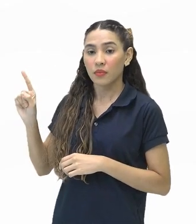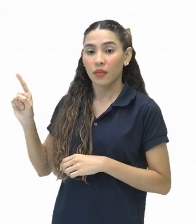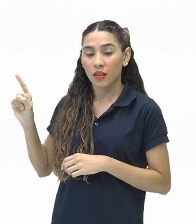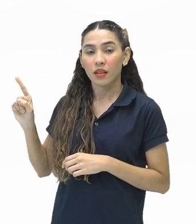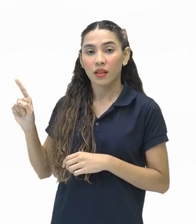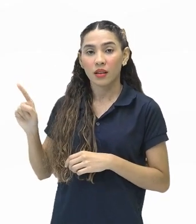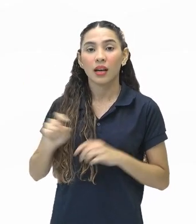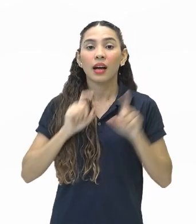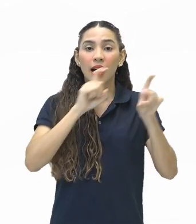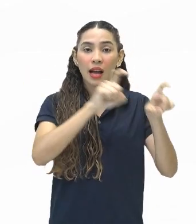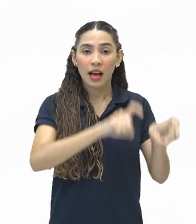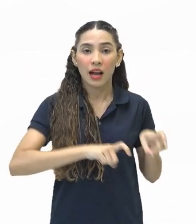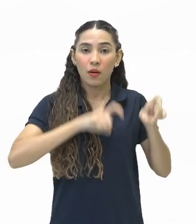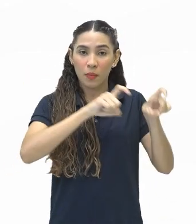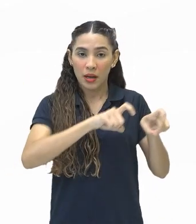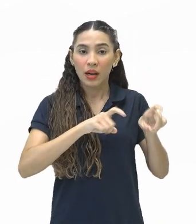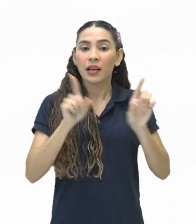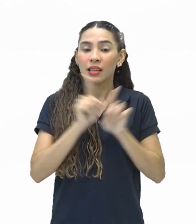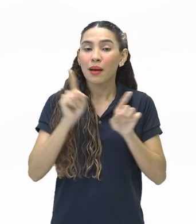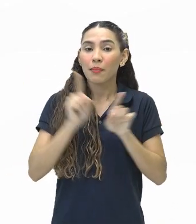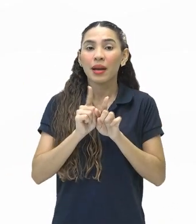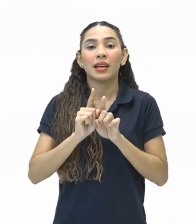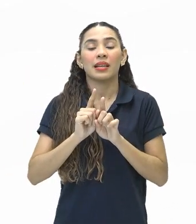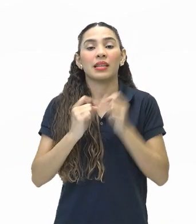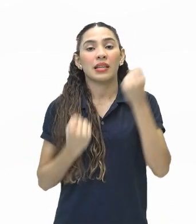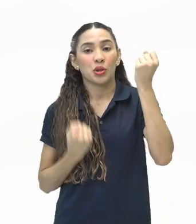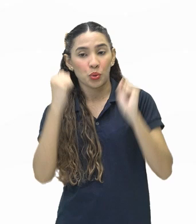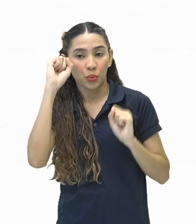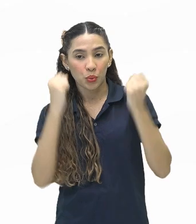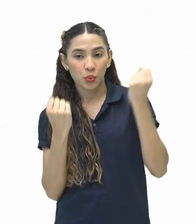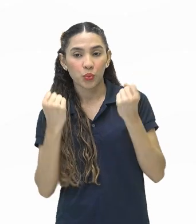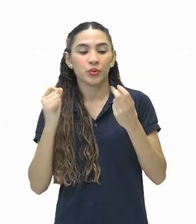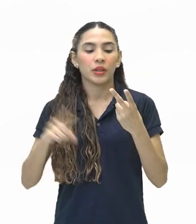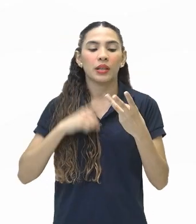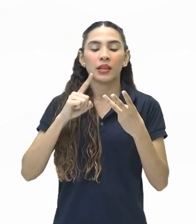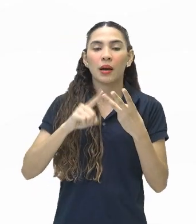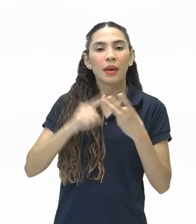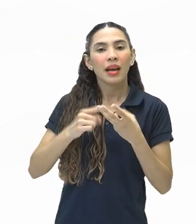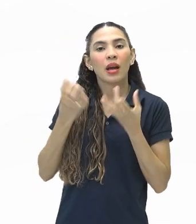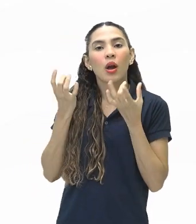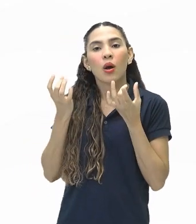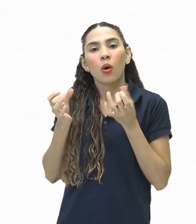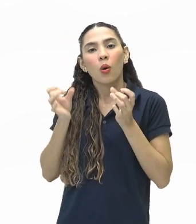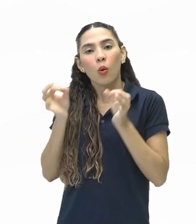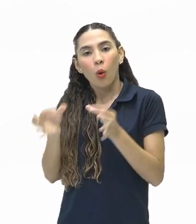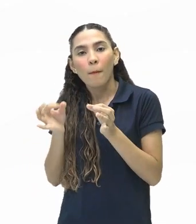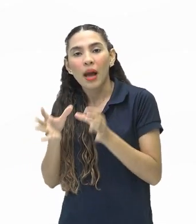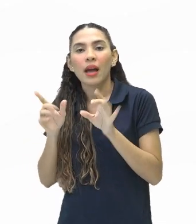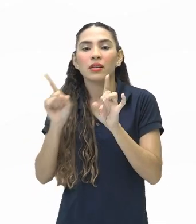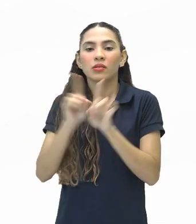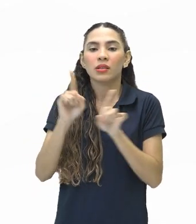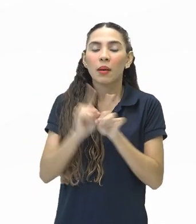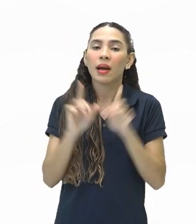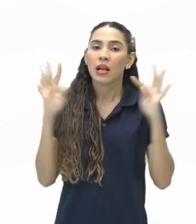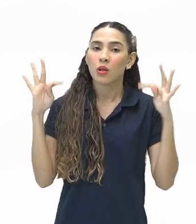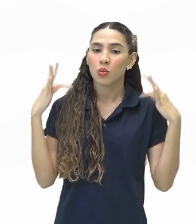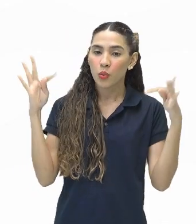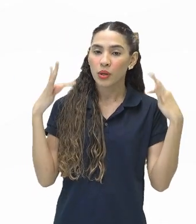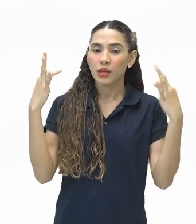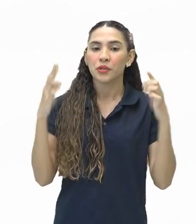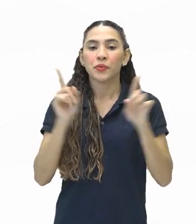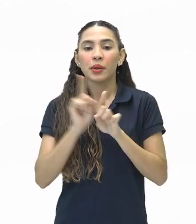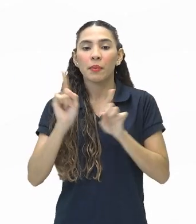da agropecuária, da indústria, do comércio, do doméstico, do turismo,